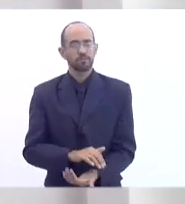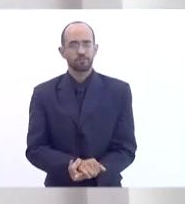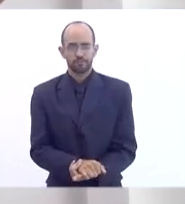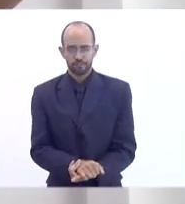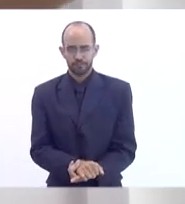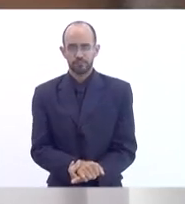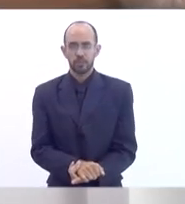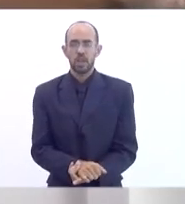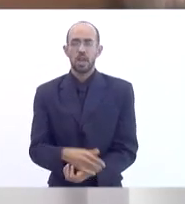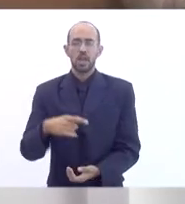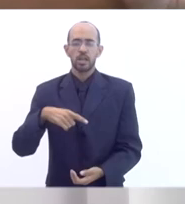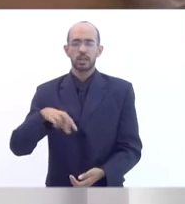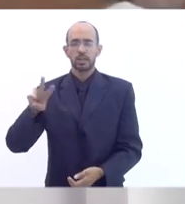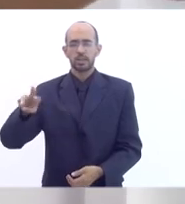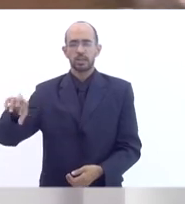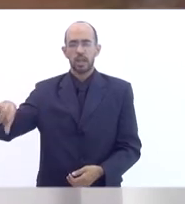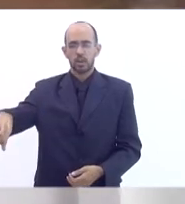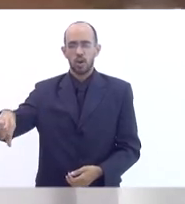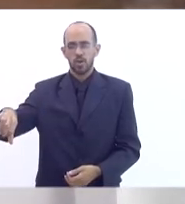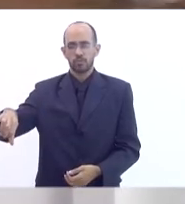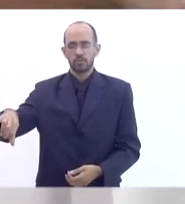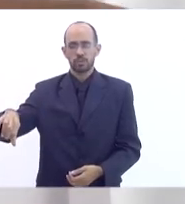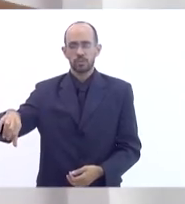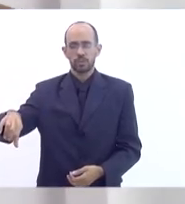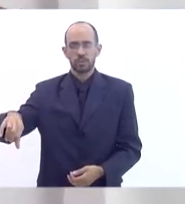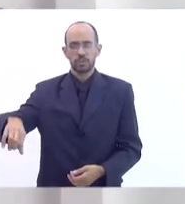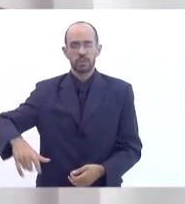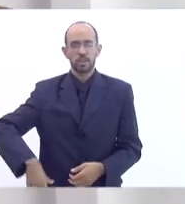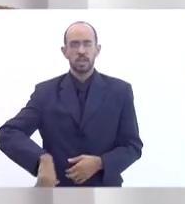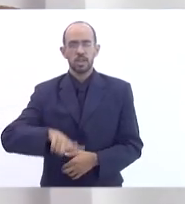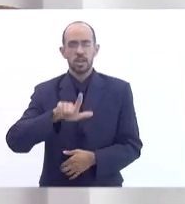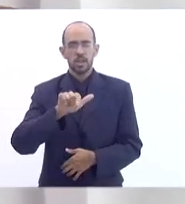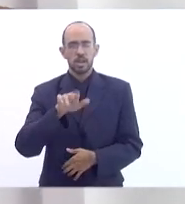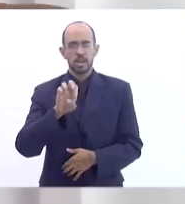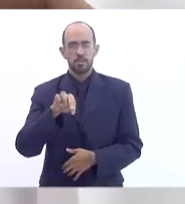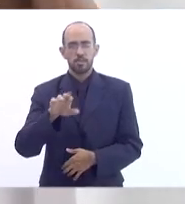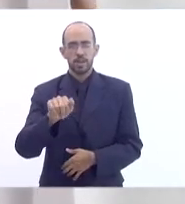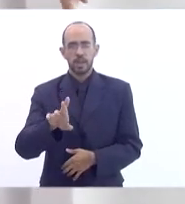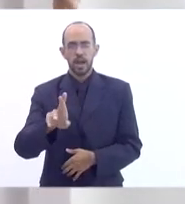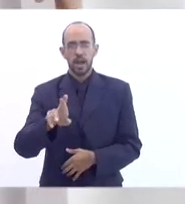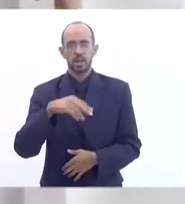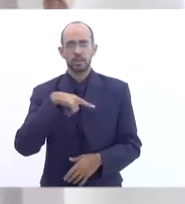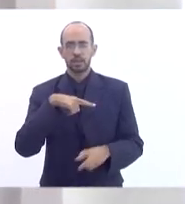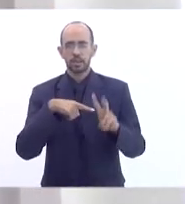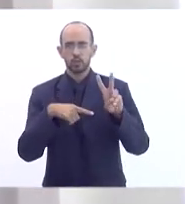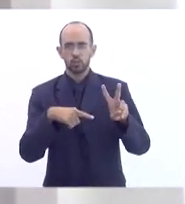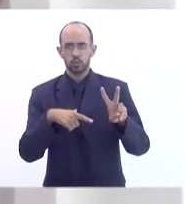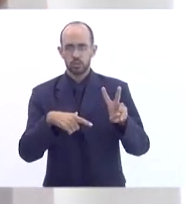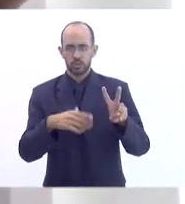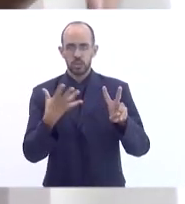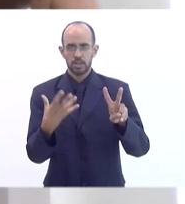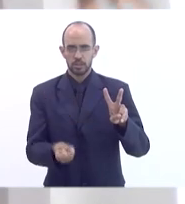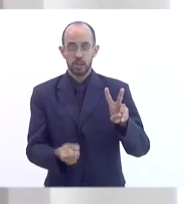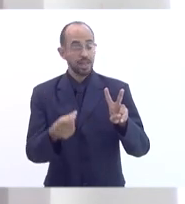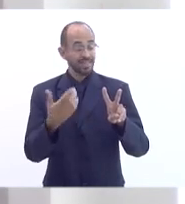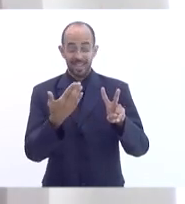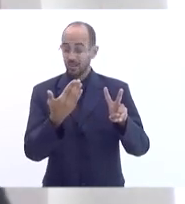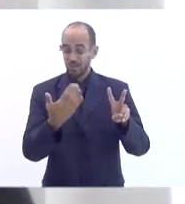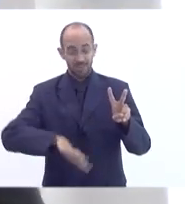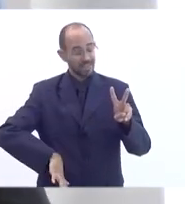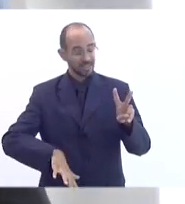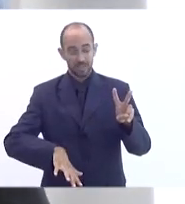temos 39 e liminares Nós temos duas deferido indeferido